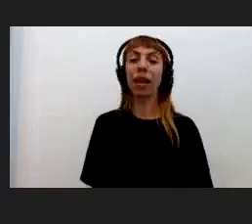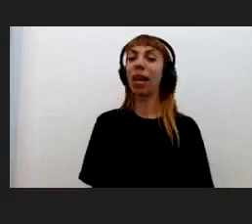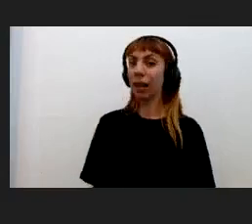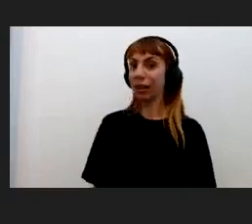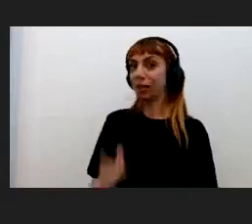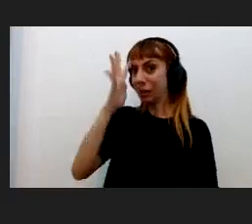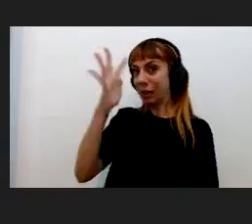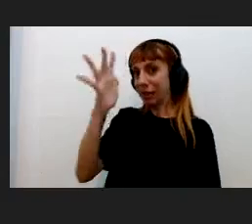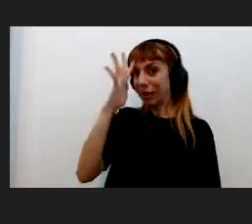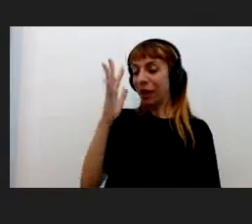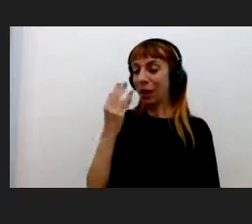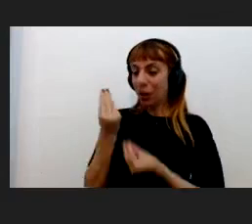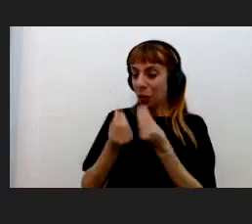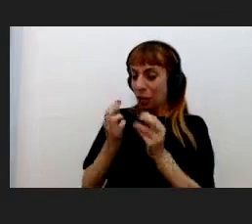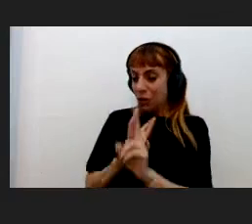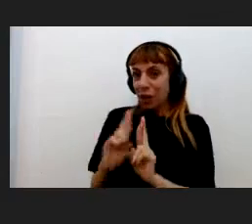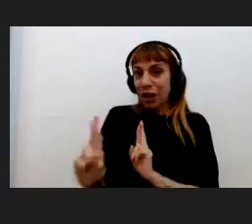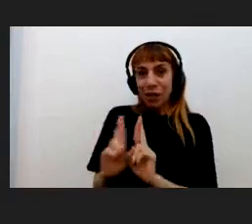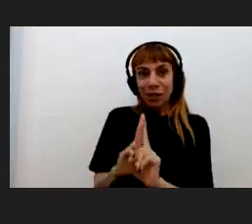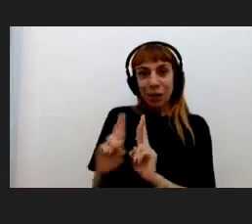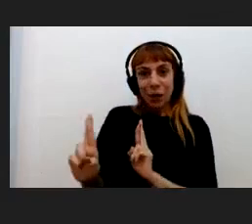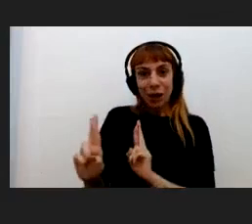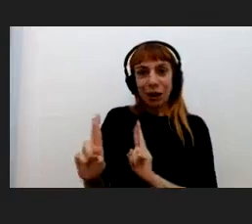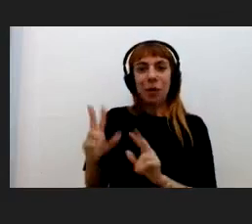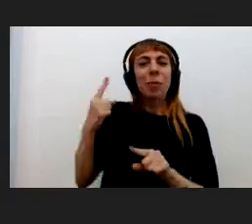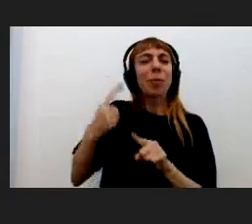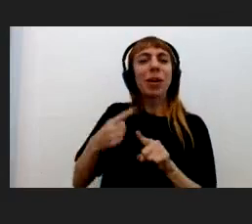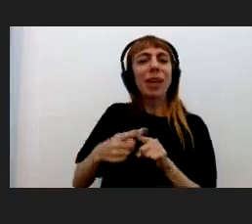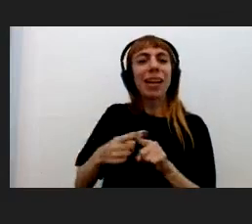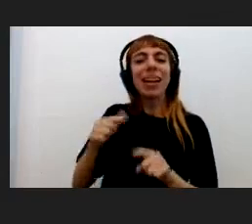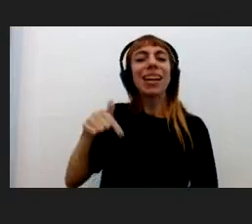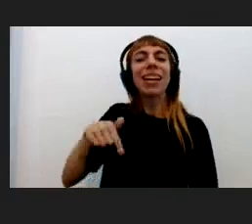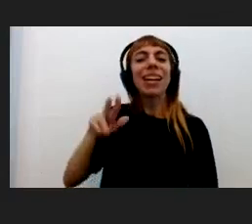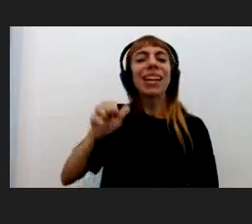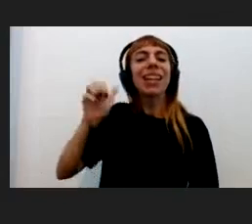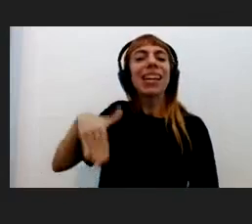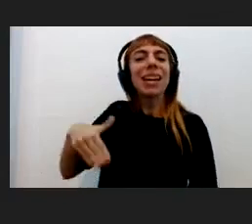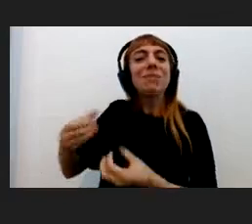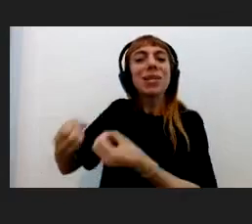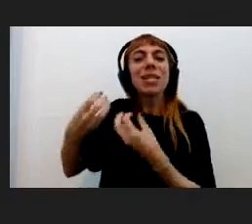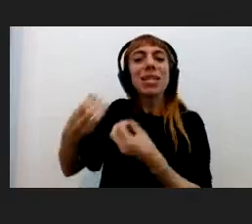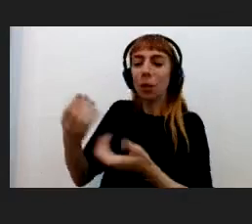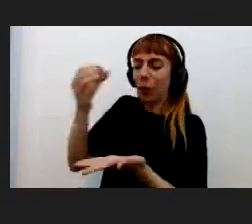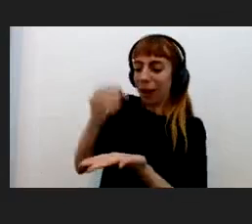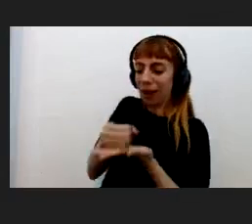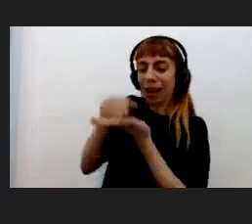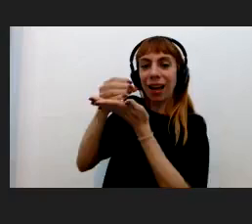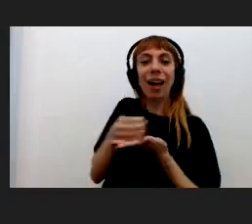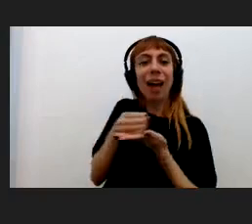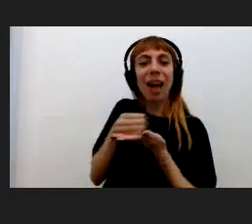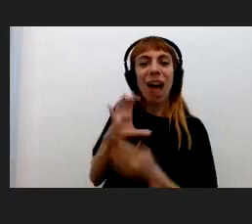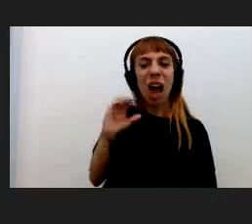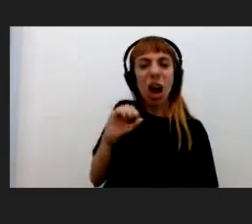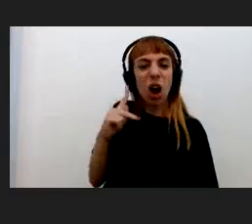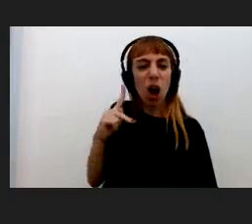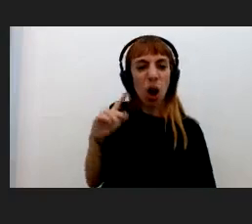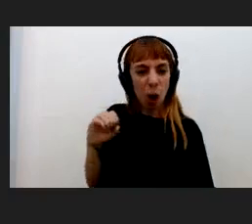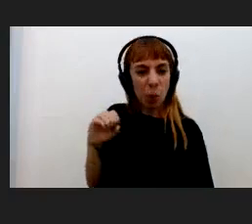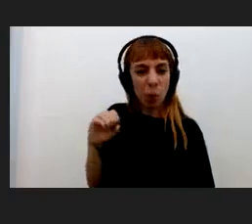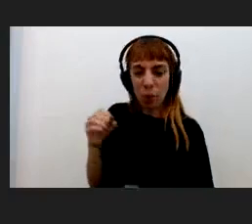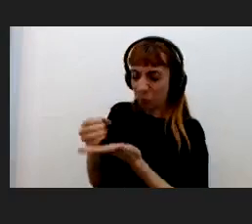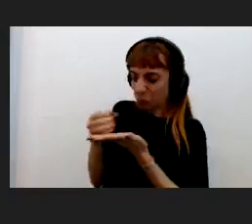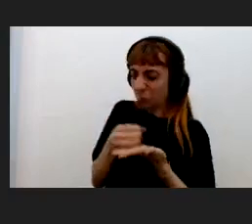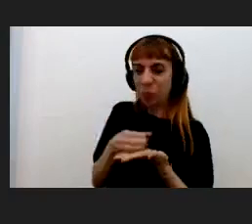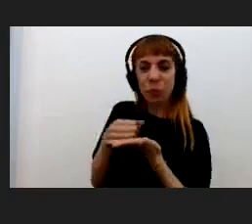Porque, vejamos, quem que me ensinou que o nome disso aqui é copo? Por que eu chamo esse objeto de